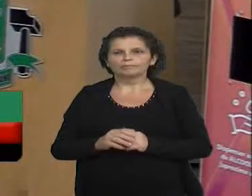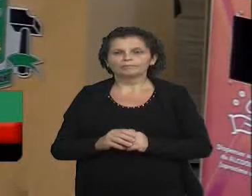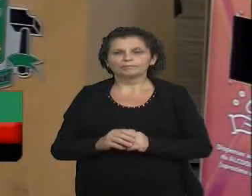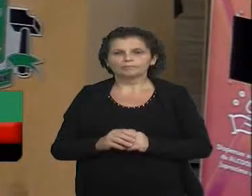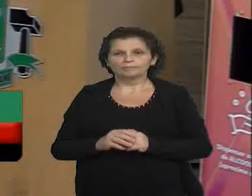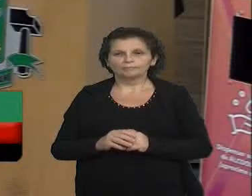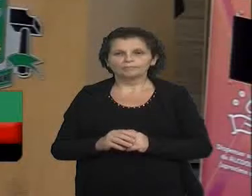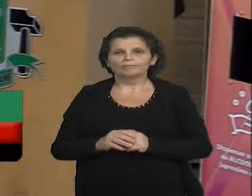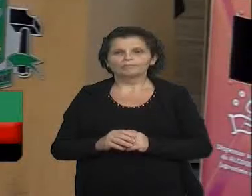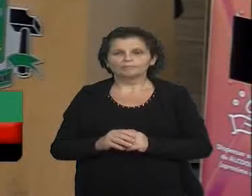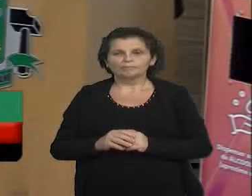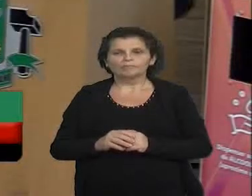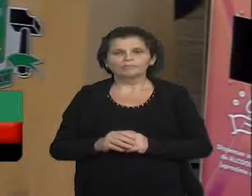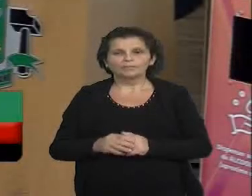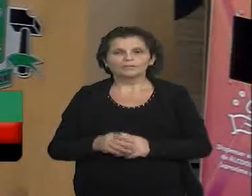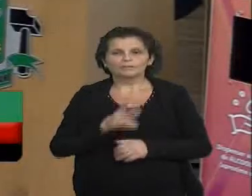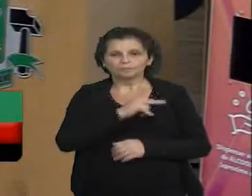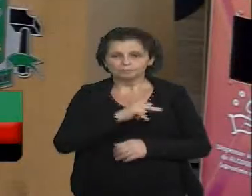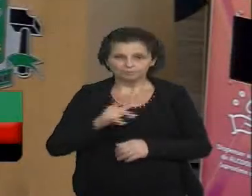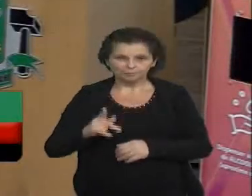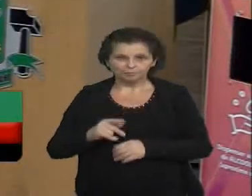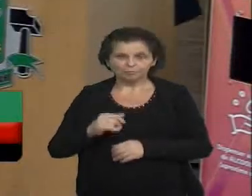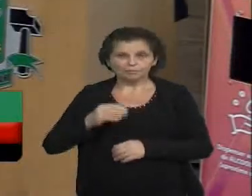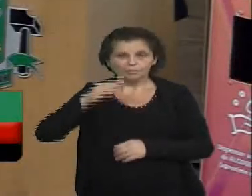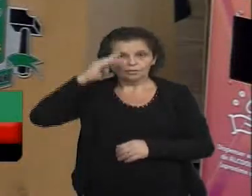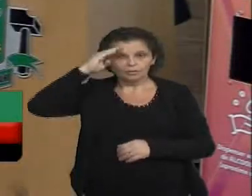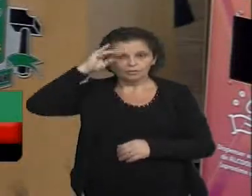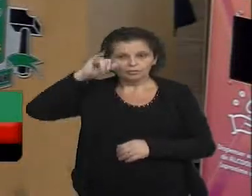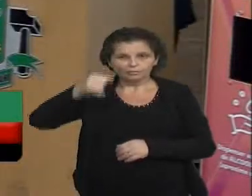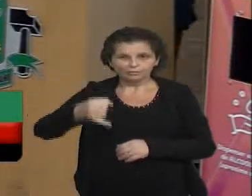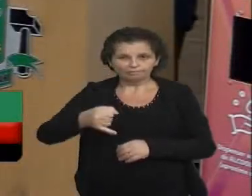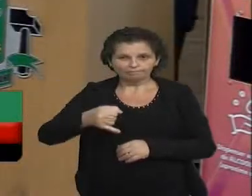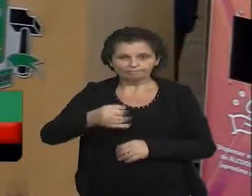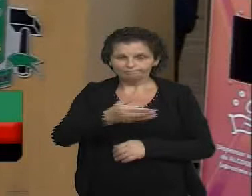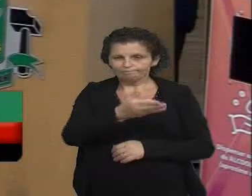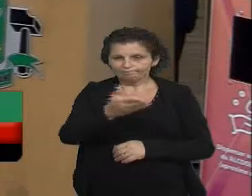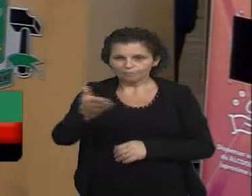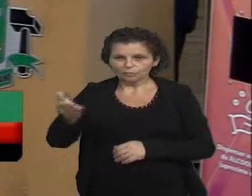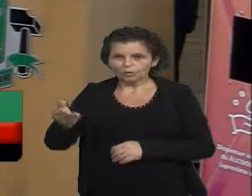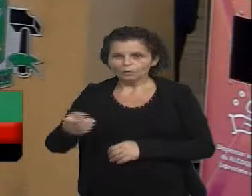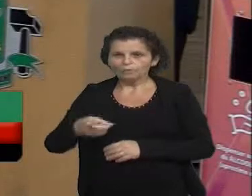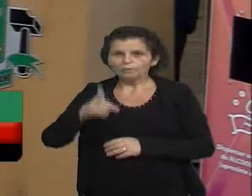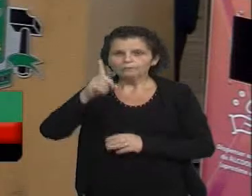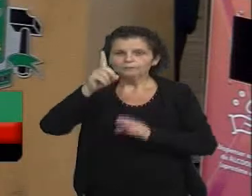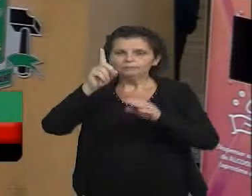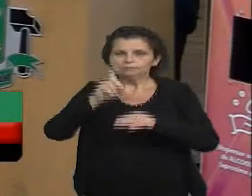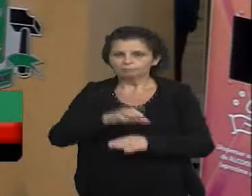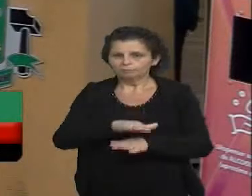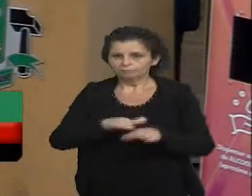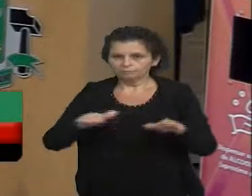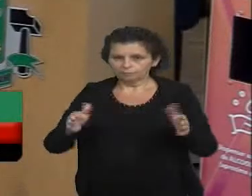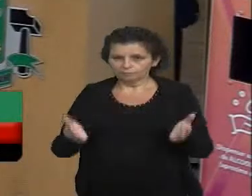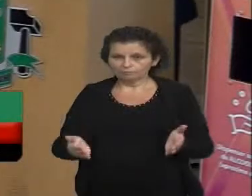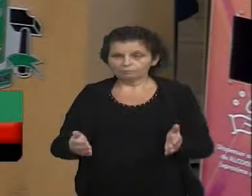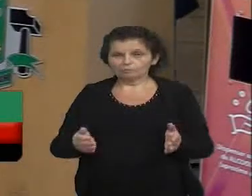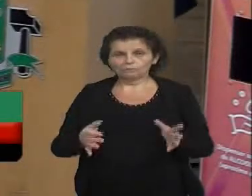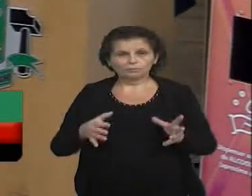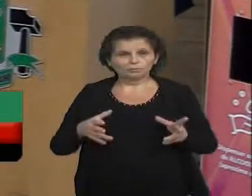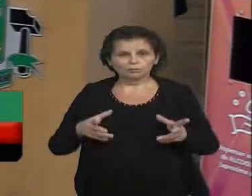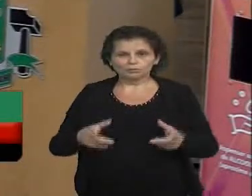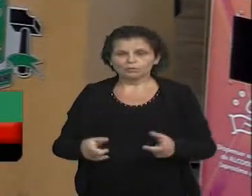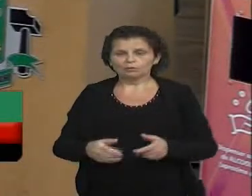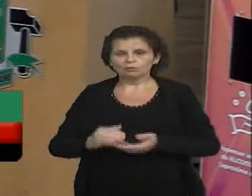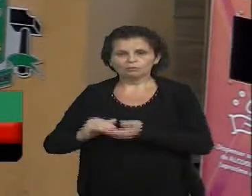Senhor presidente, nobre vereador Josias Ajuco, mesa diretora, em nome do vereador Rogério Santos,